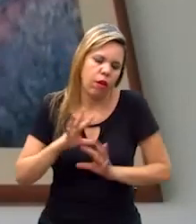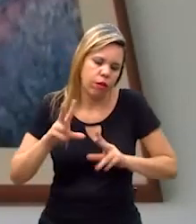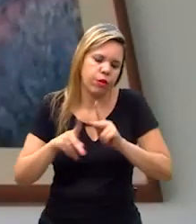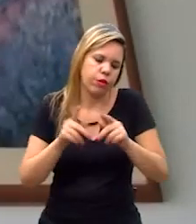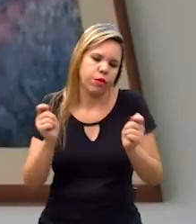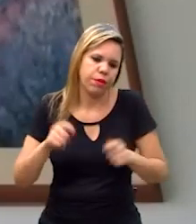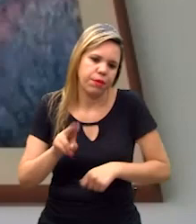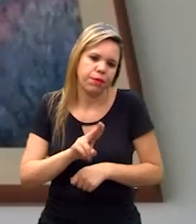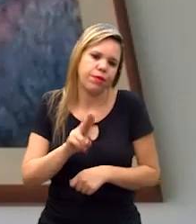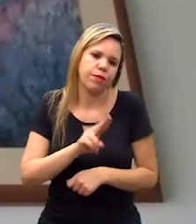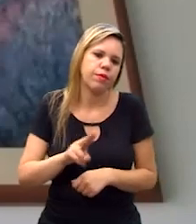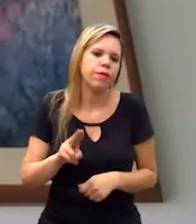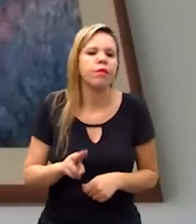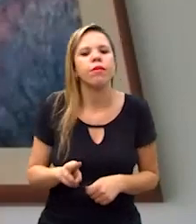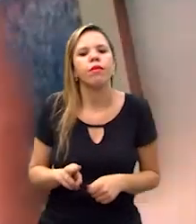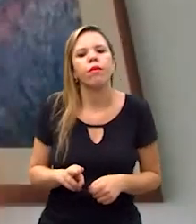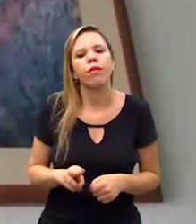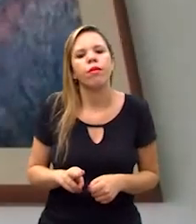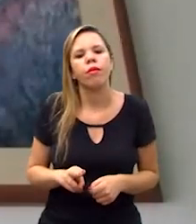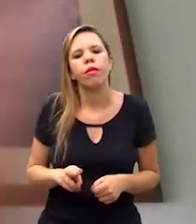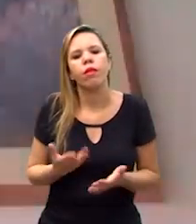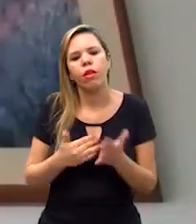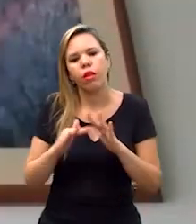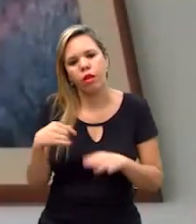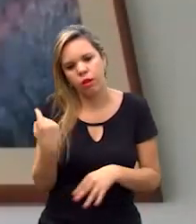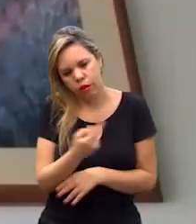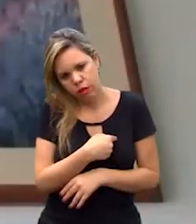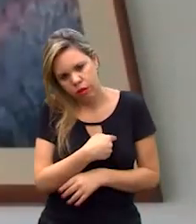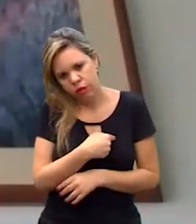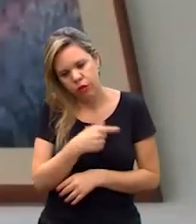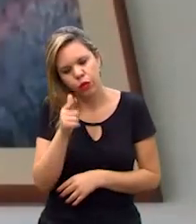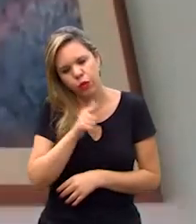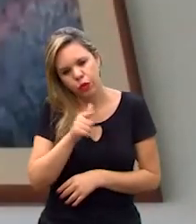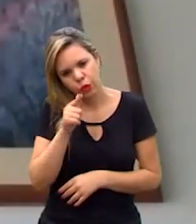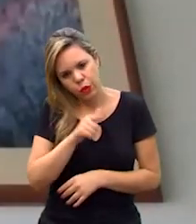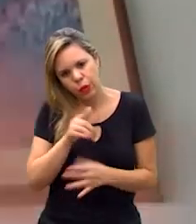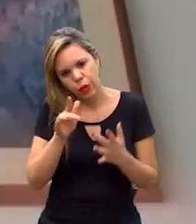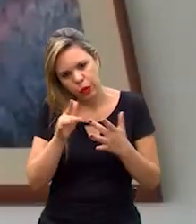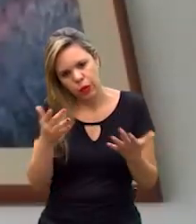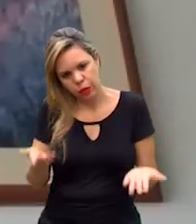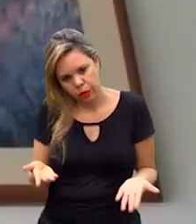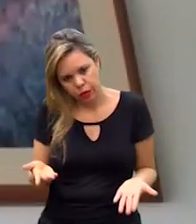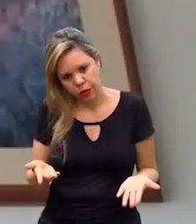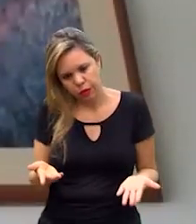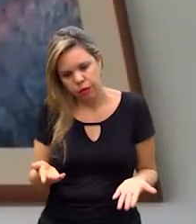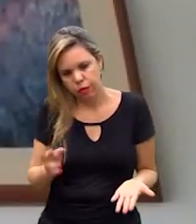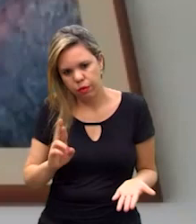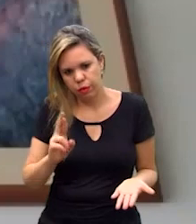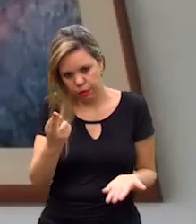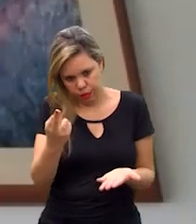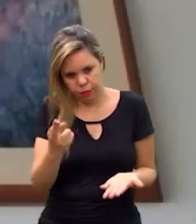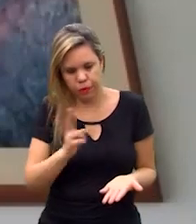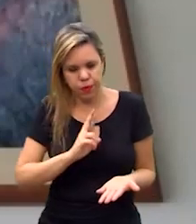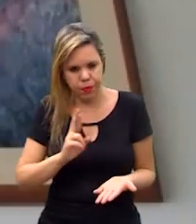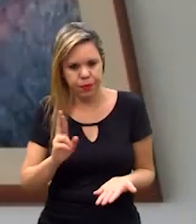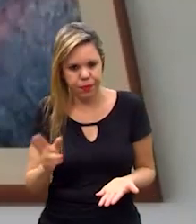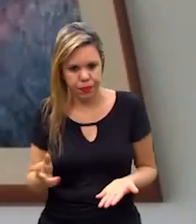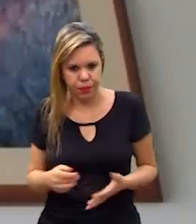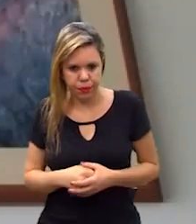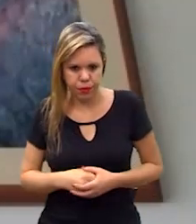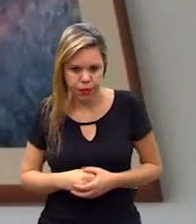para todo mundo, as escolas que a gente consegue ter esse retorno,